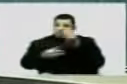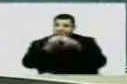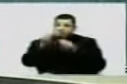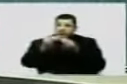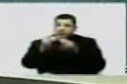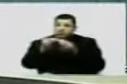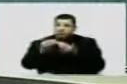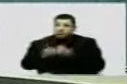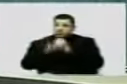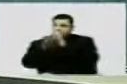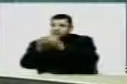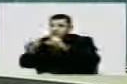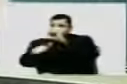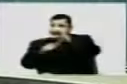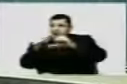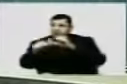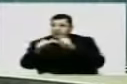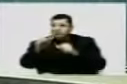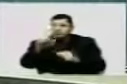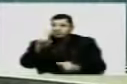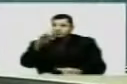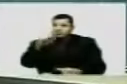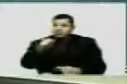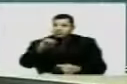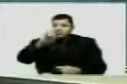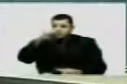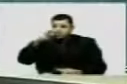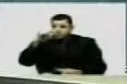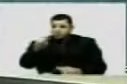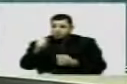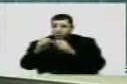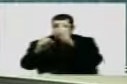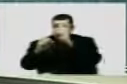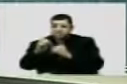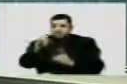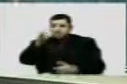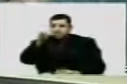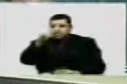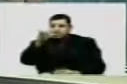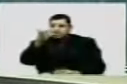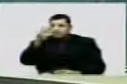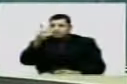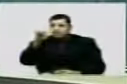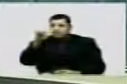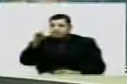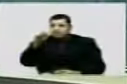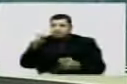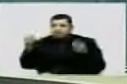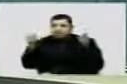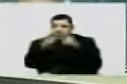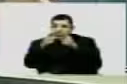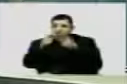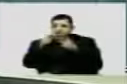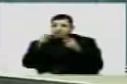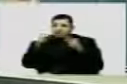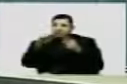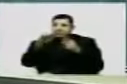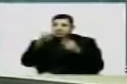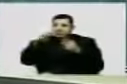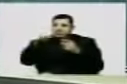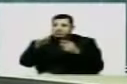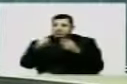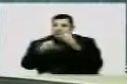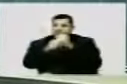como compensação para mudar o indexador dos juros da dívida, que é a redução do ICMS